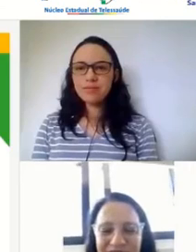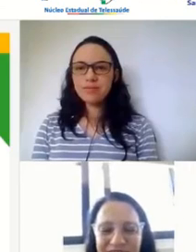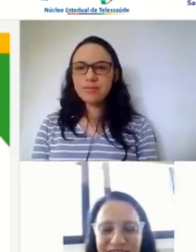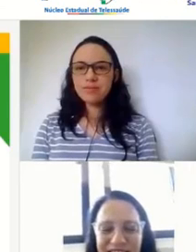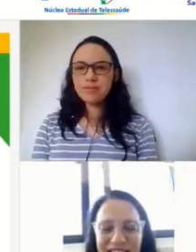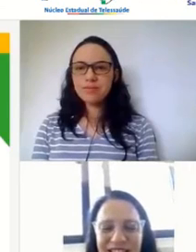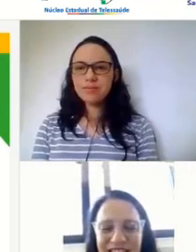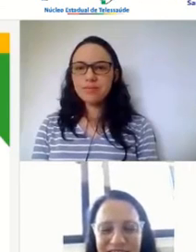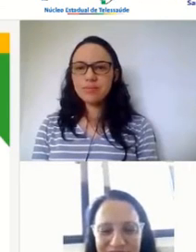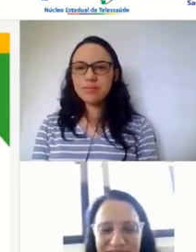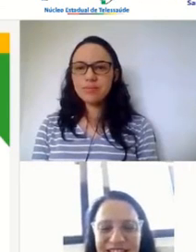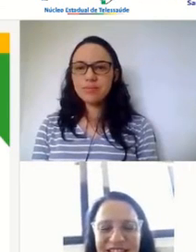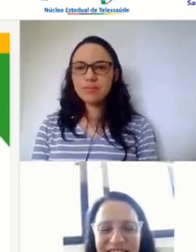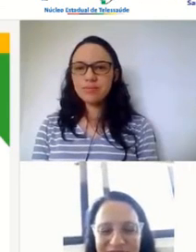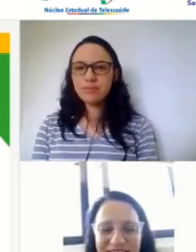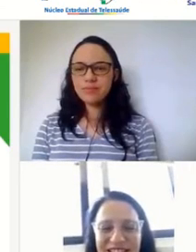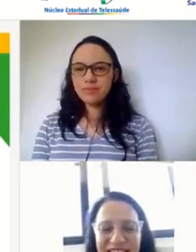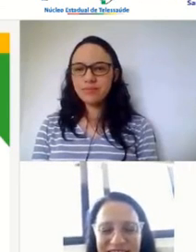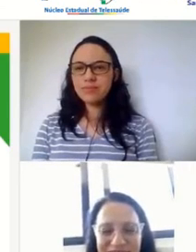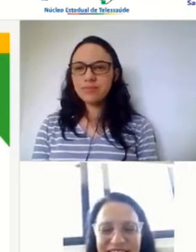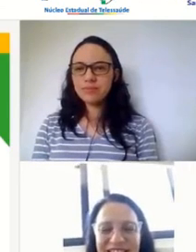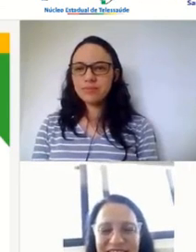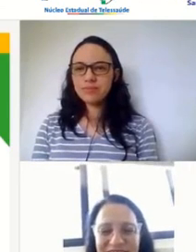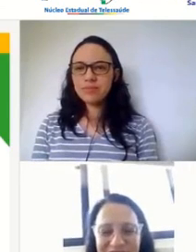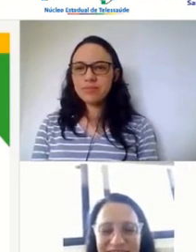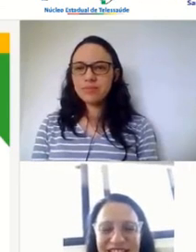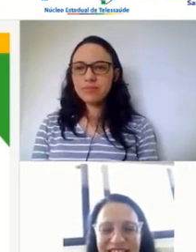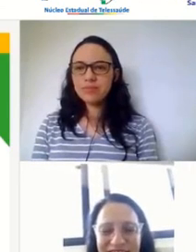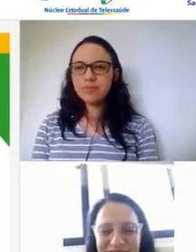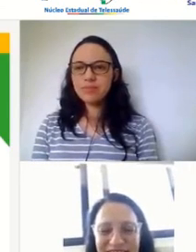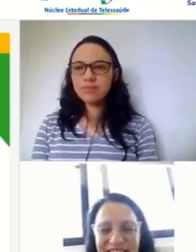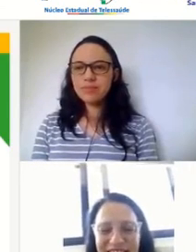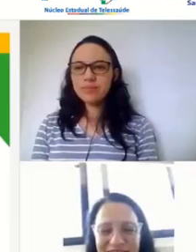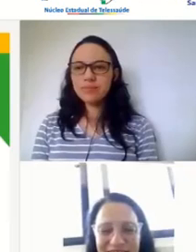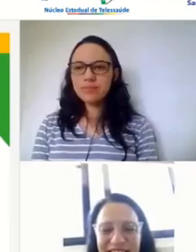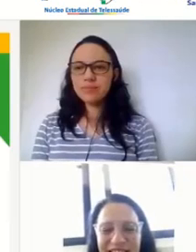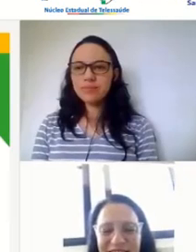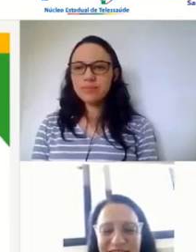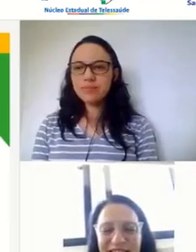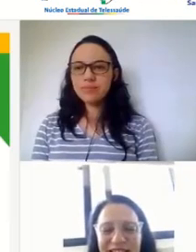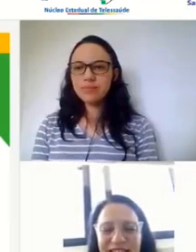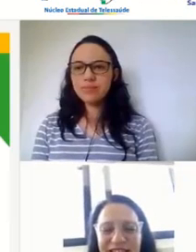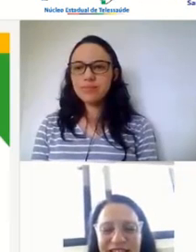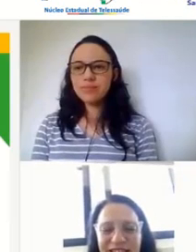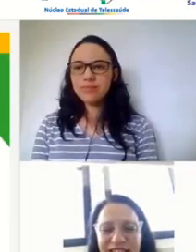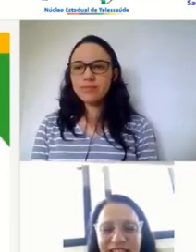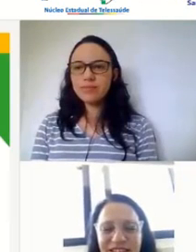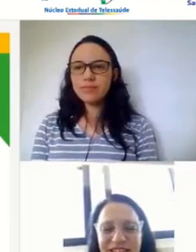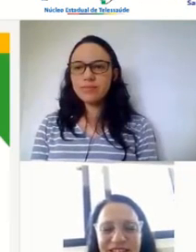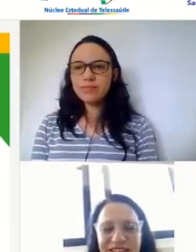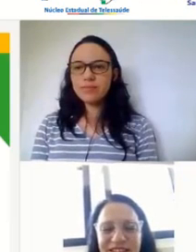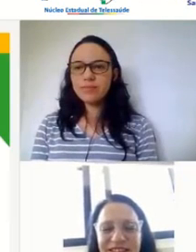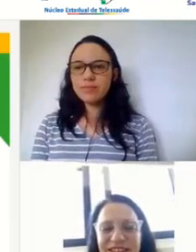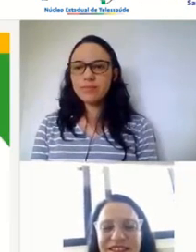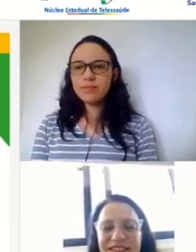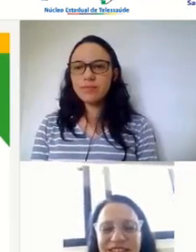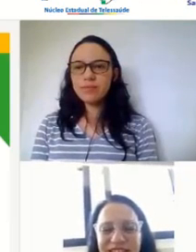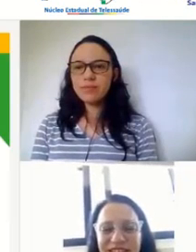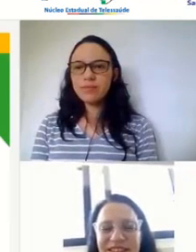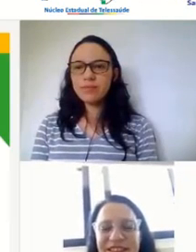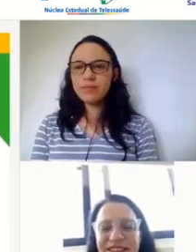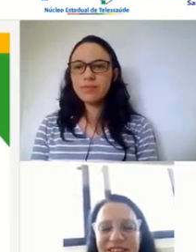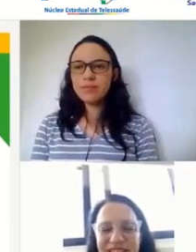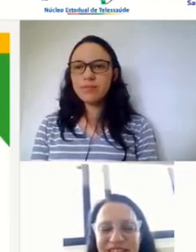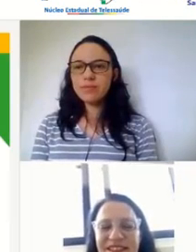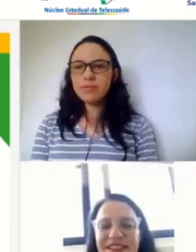saúde e dizem que a gente tá com vários só que ela já estão